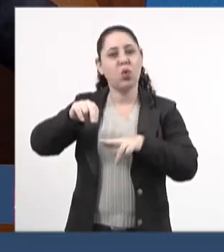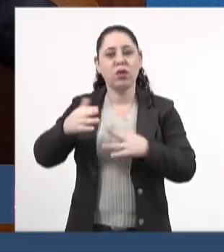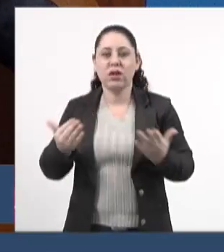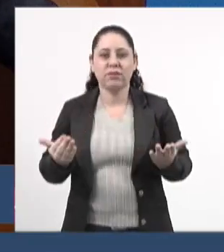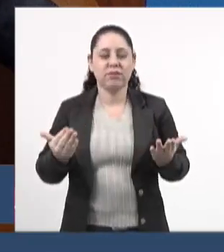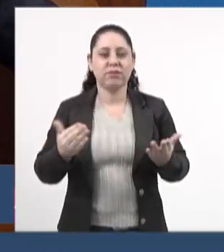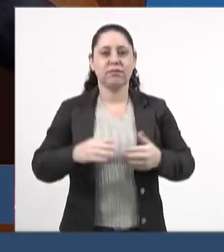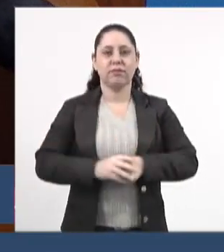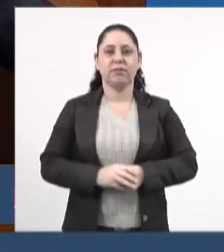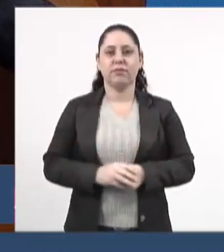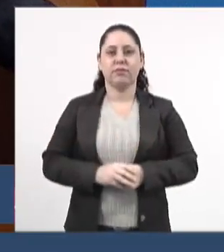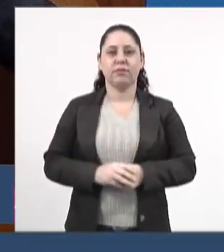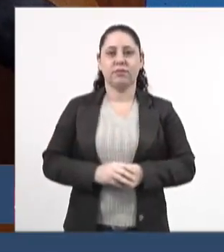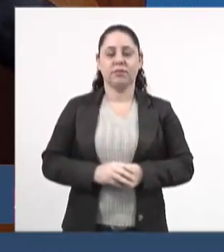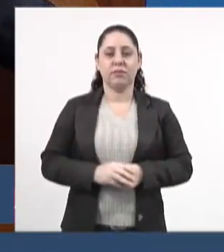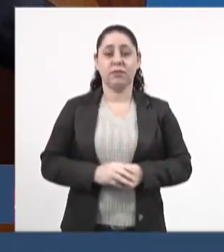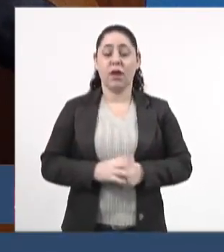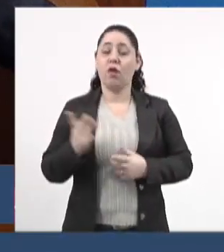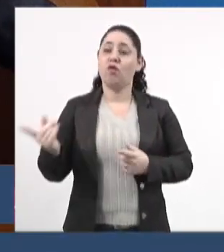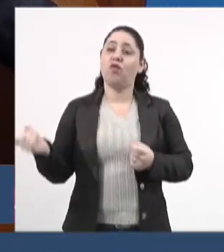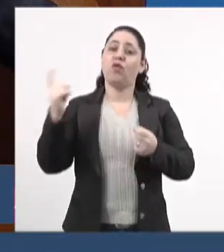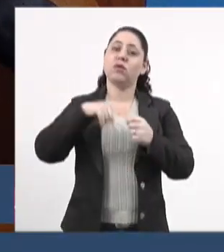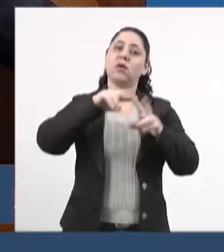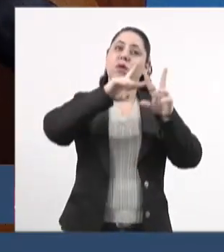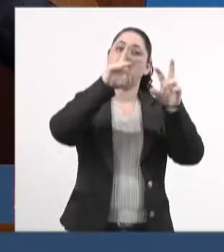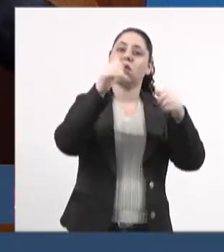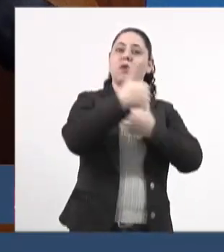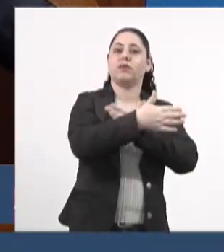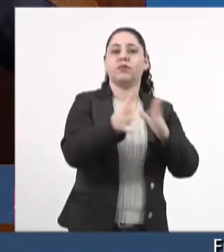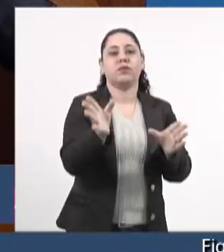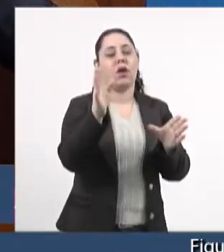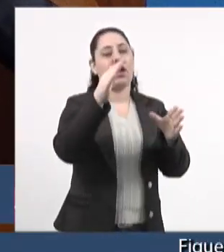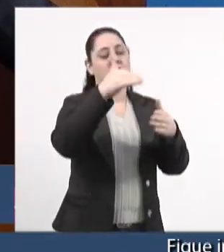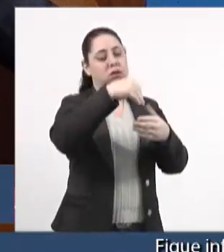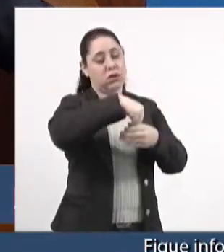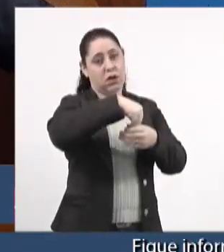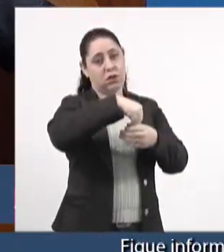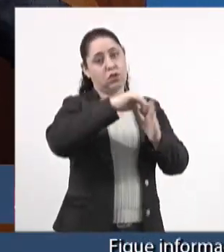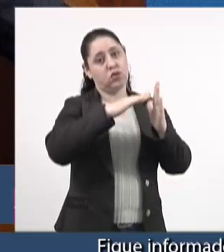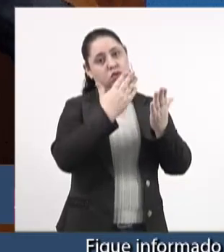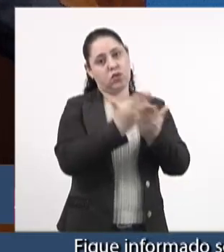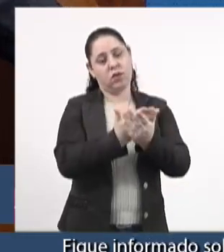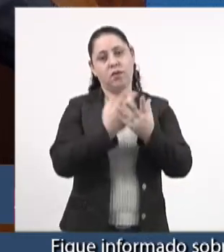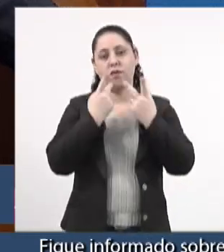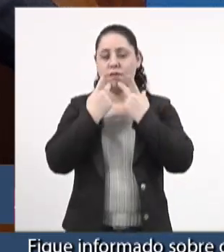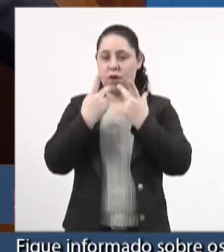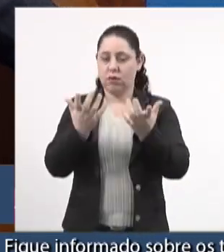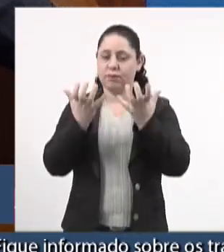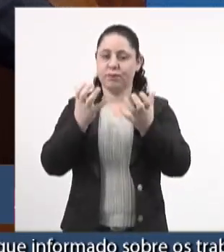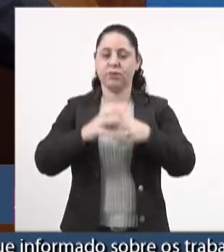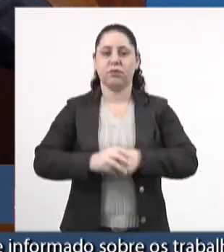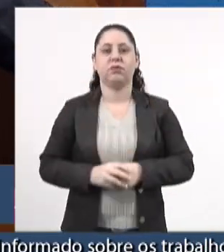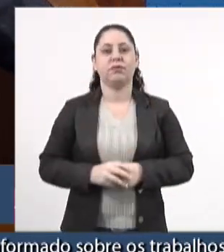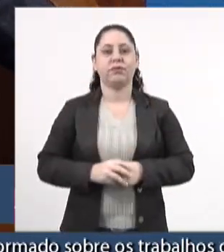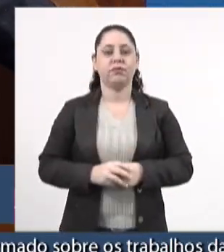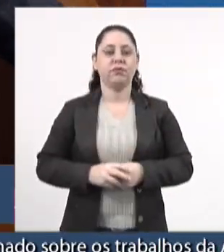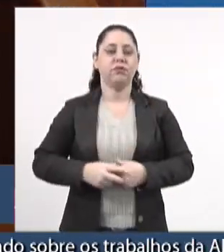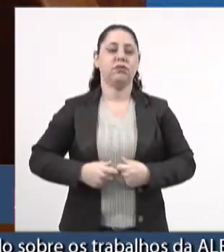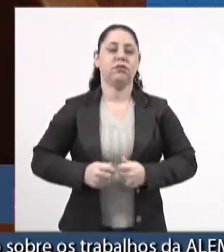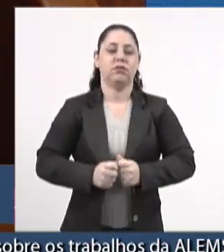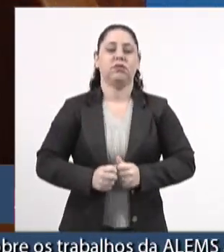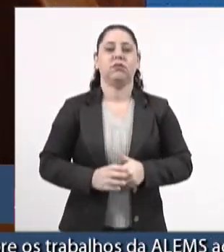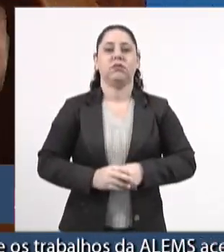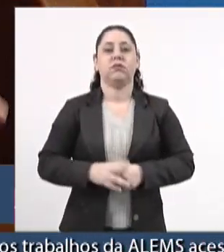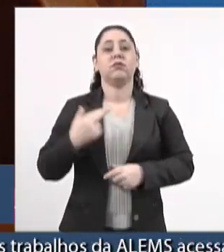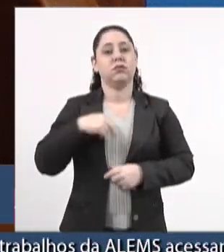né? Mas voltando para o assunto da sala de aula, eu quero dizer o seguinte: